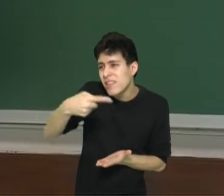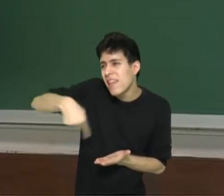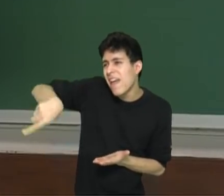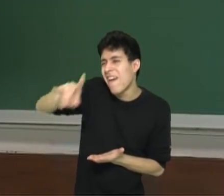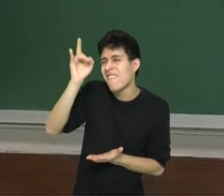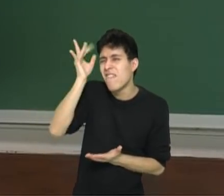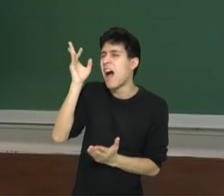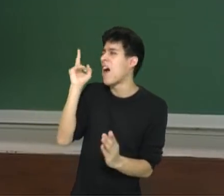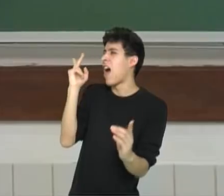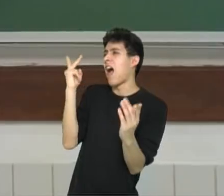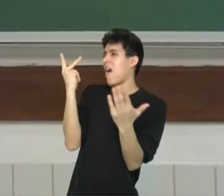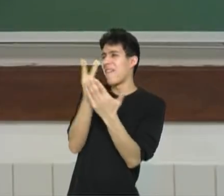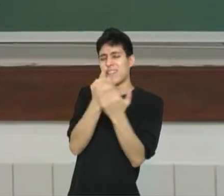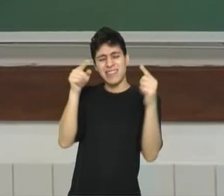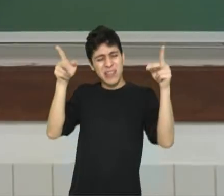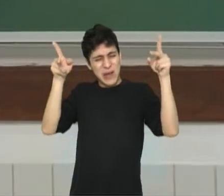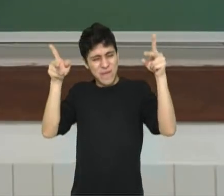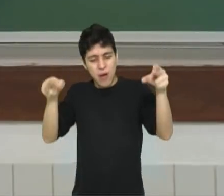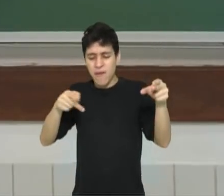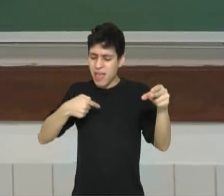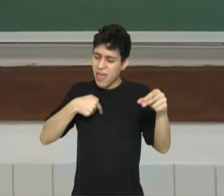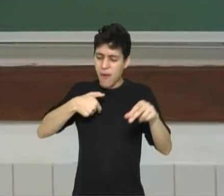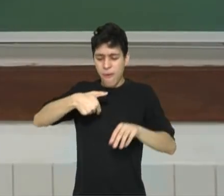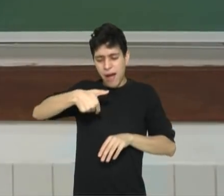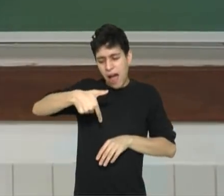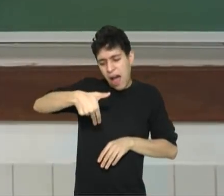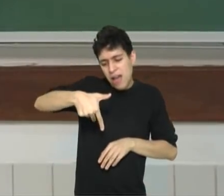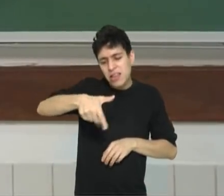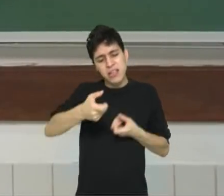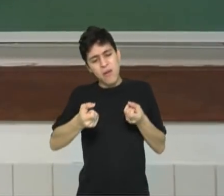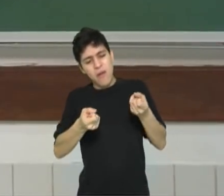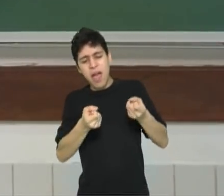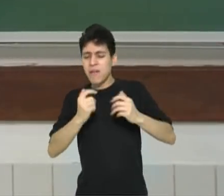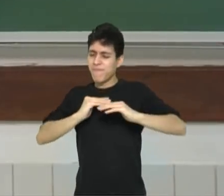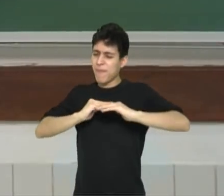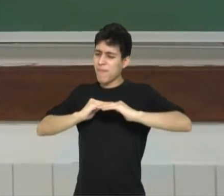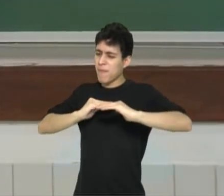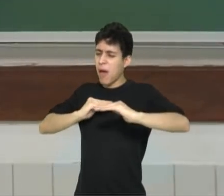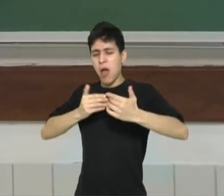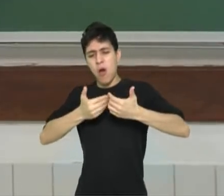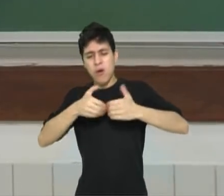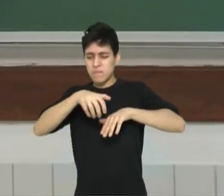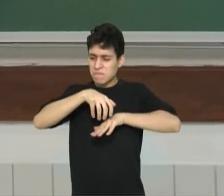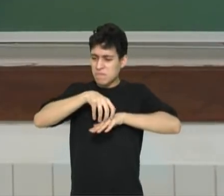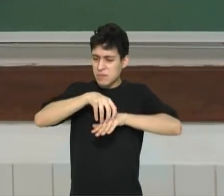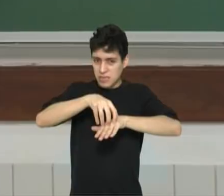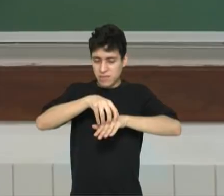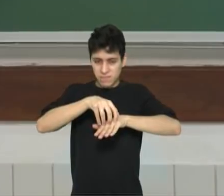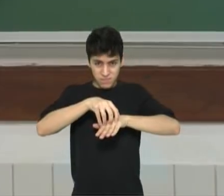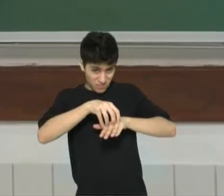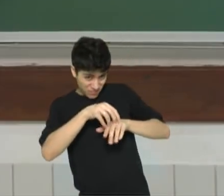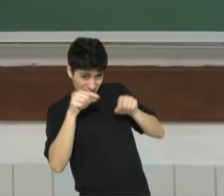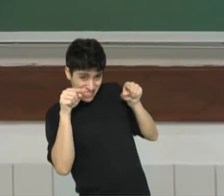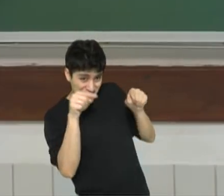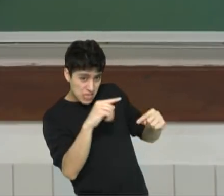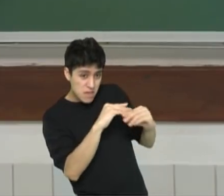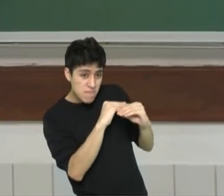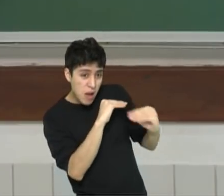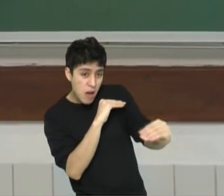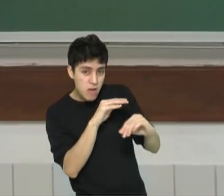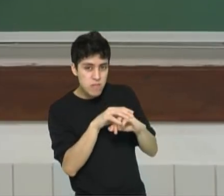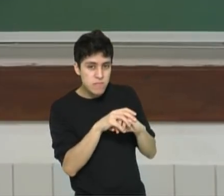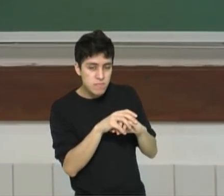acontecer isso? Quando você está andando, quando você está num veículo, num carro, num ônibus, será que está acontecendo um movimento